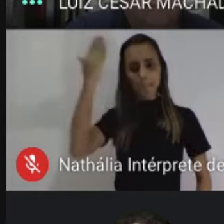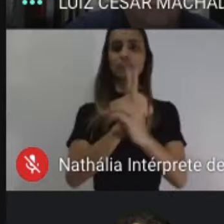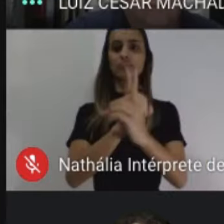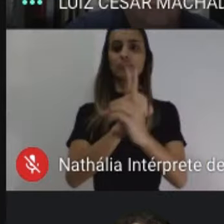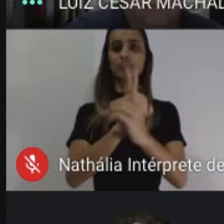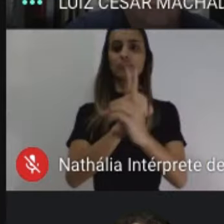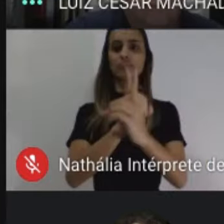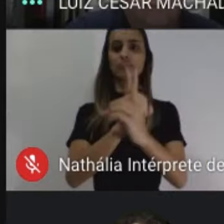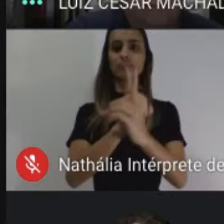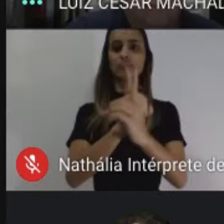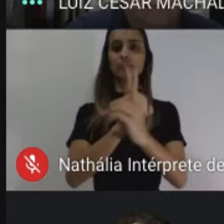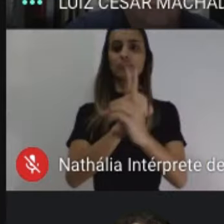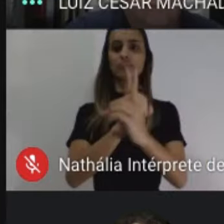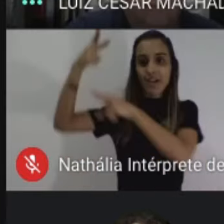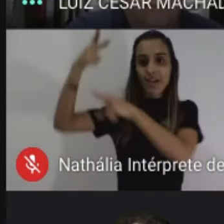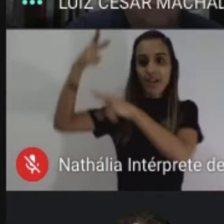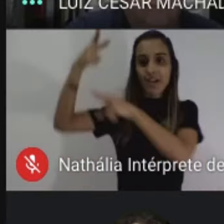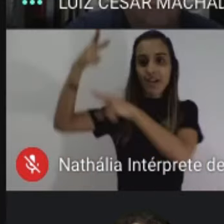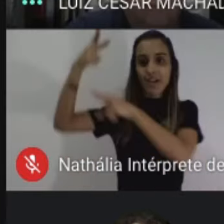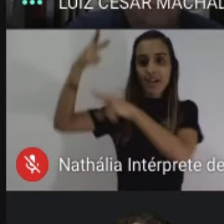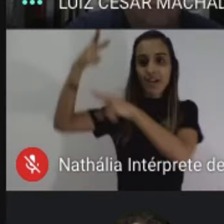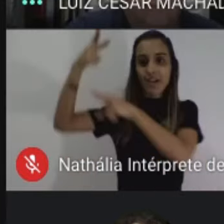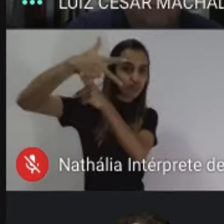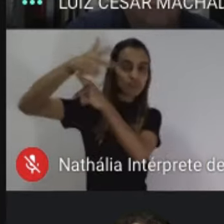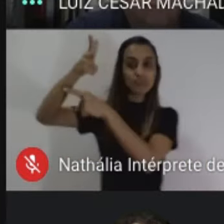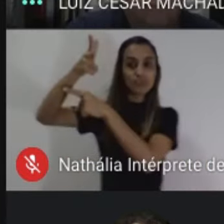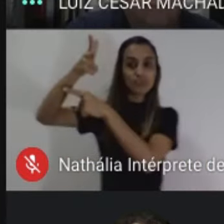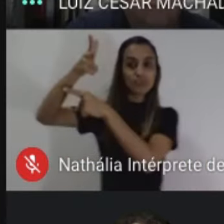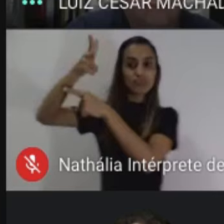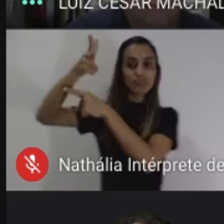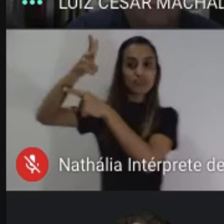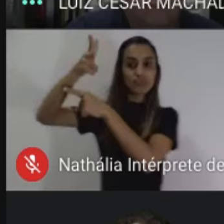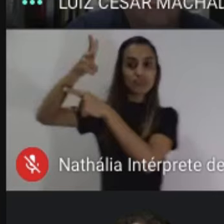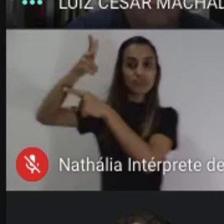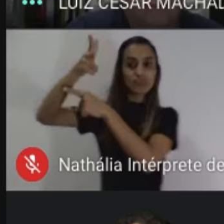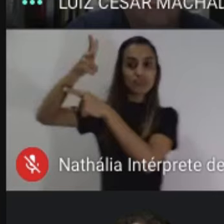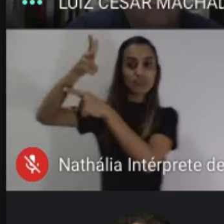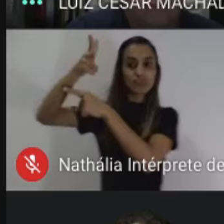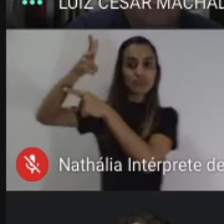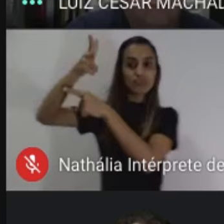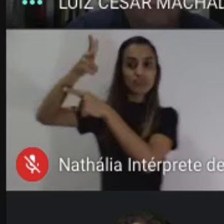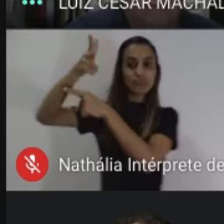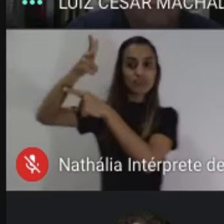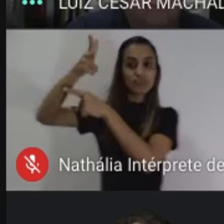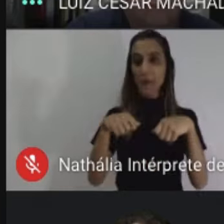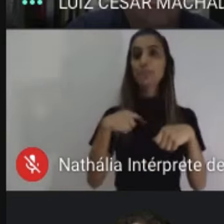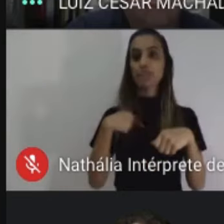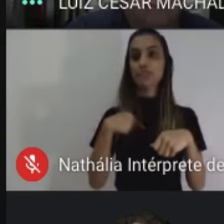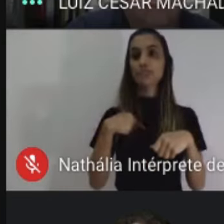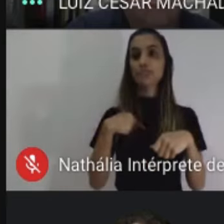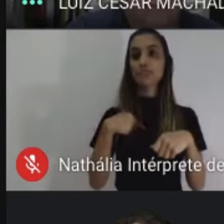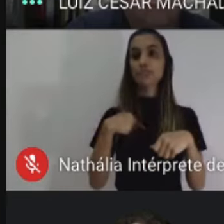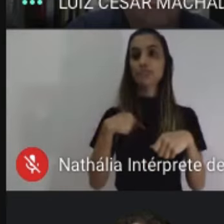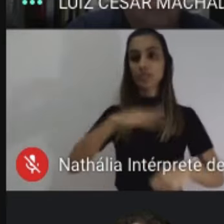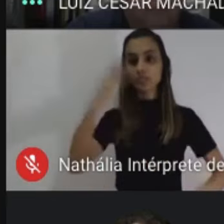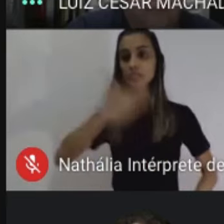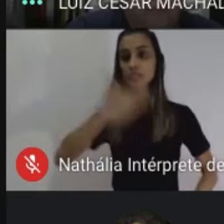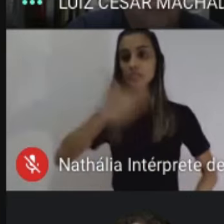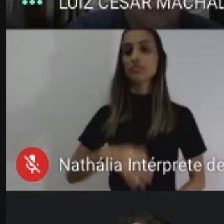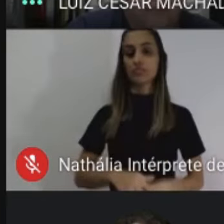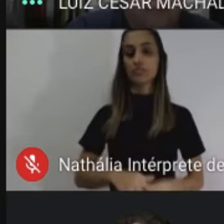locais e forem arrolados, eles provavelmente serão indiciados no artigo 22.